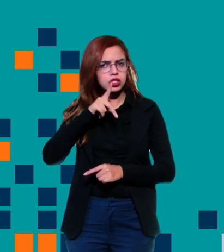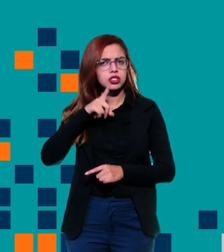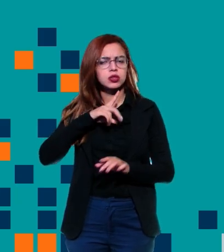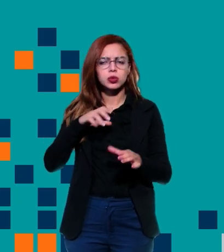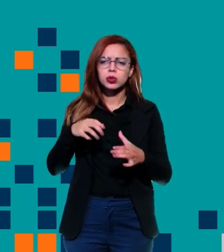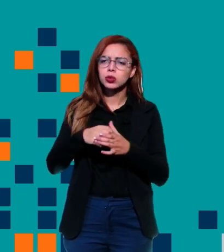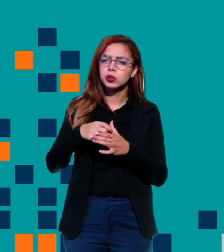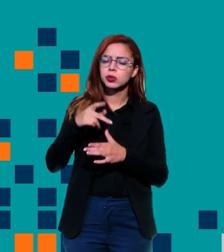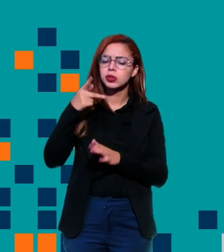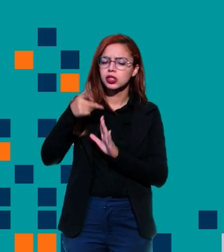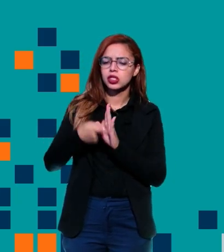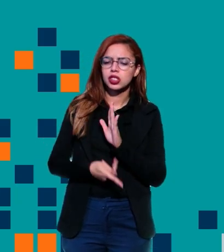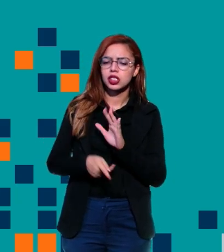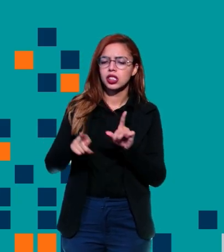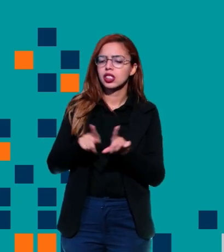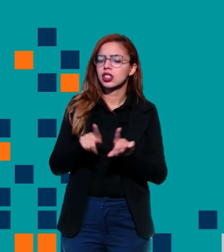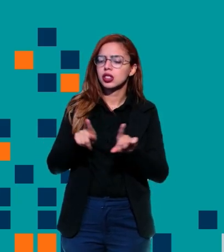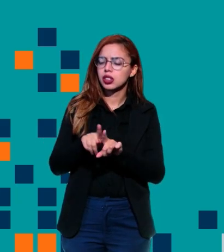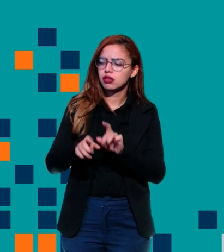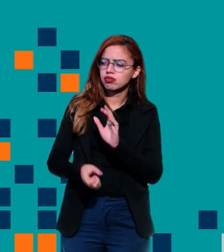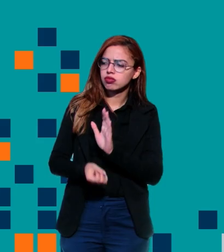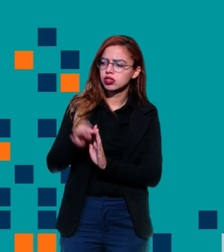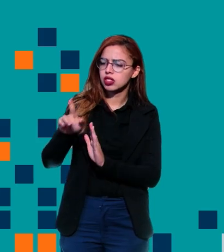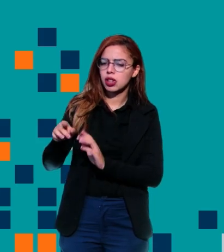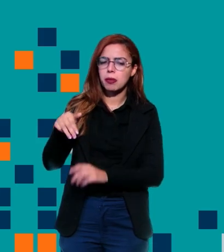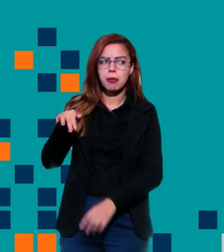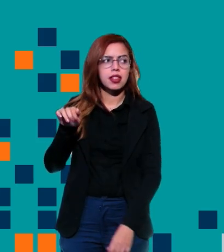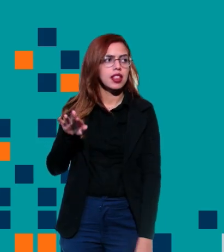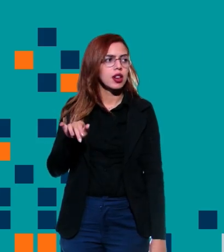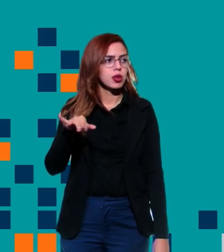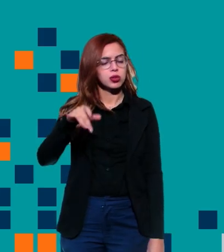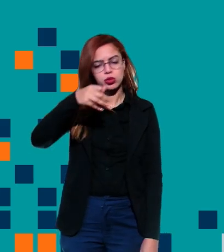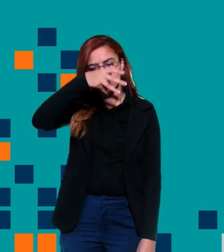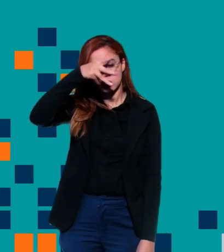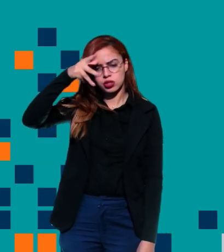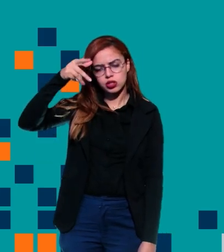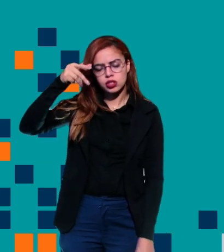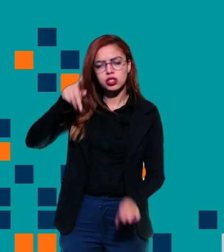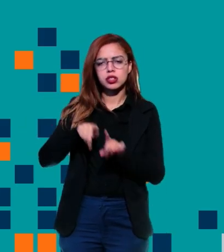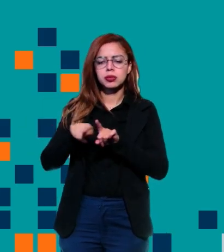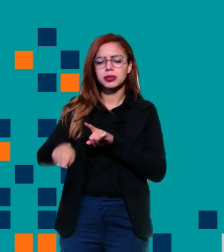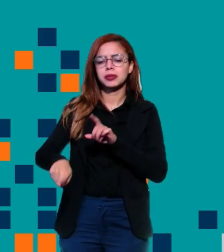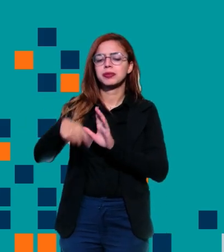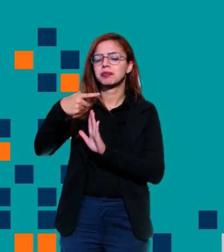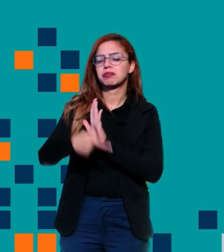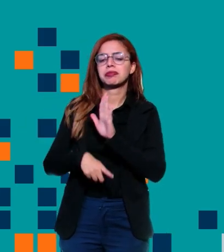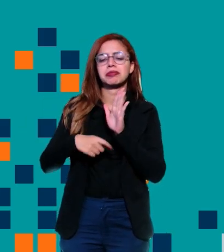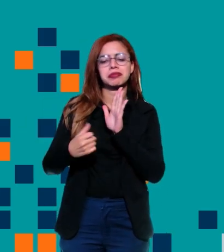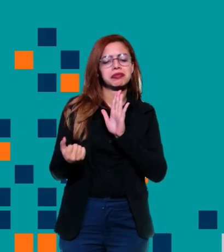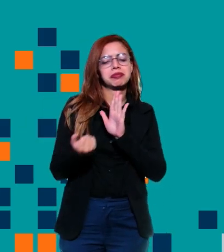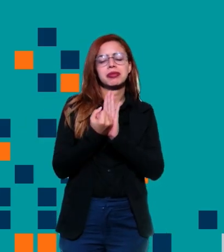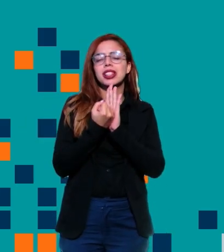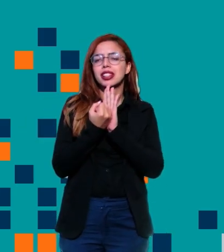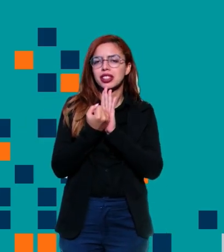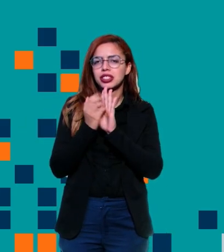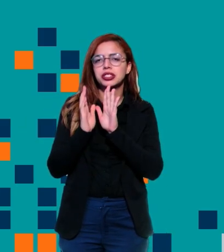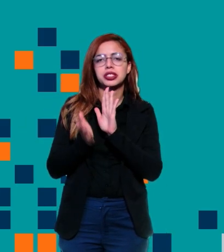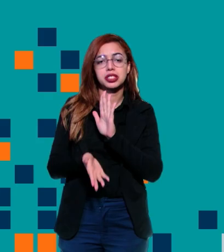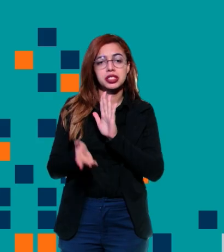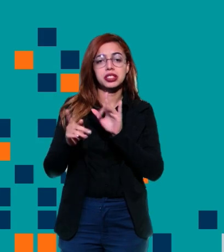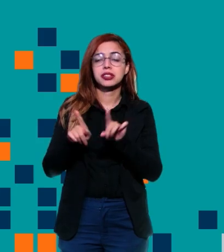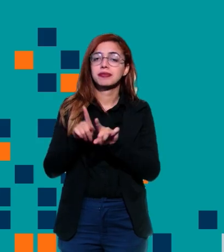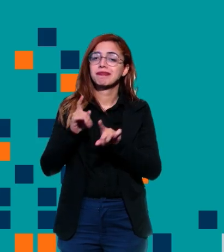tem um hotel que era para ser construído em Manaus, que acabou não sendo viabilizado, mas esse projeto é icônico, né? Quem já esteve lá, infelizmente